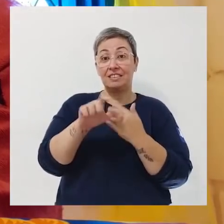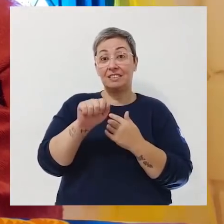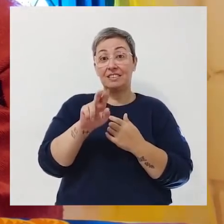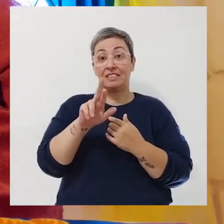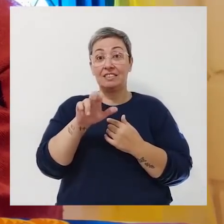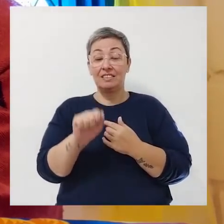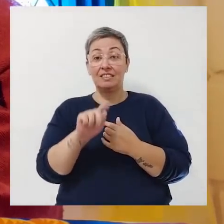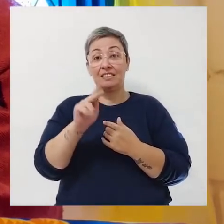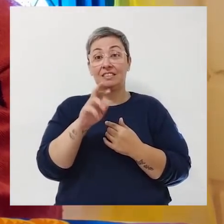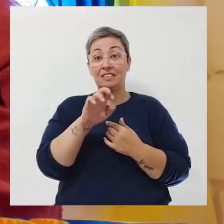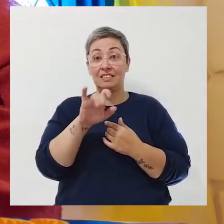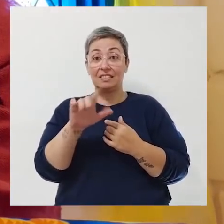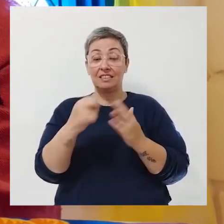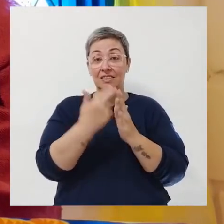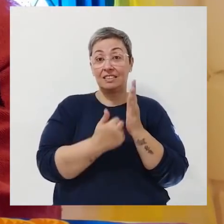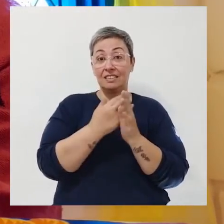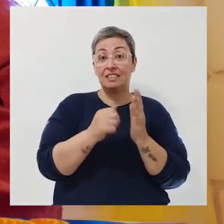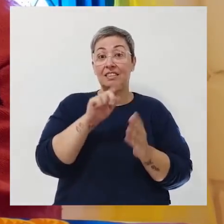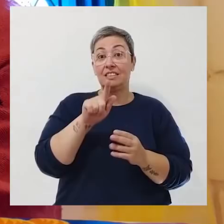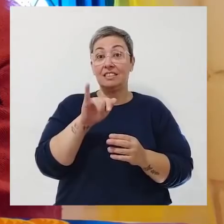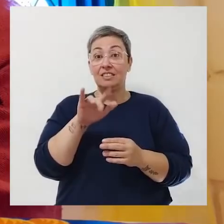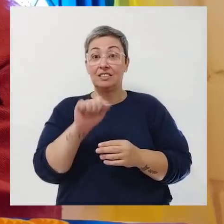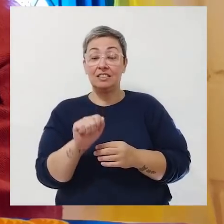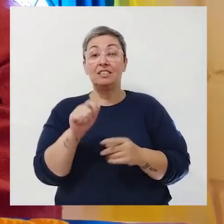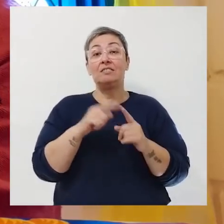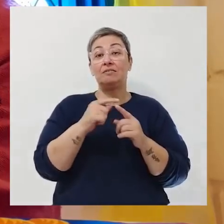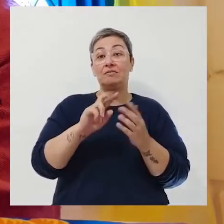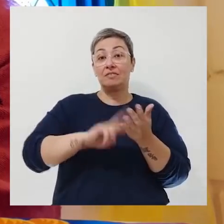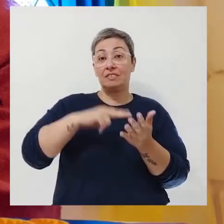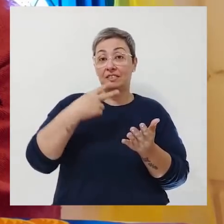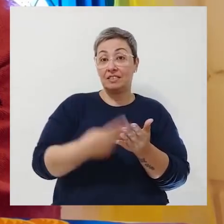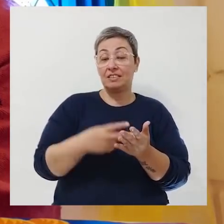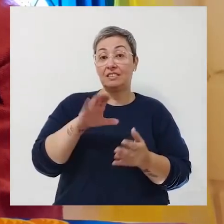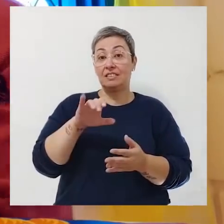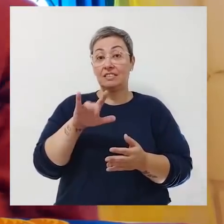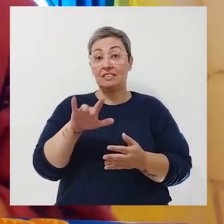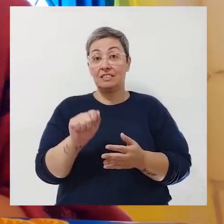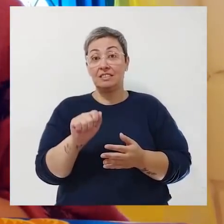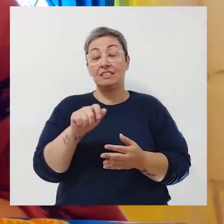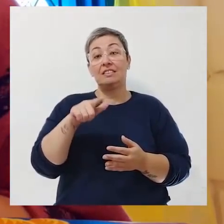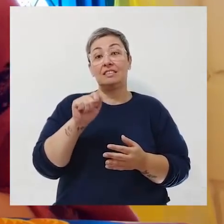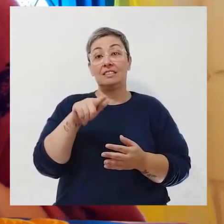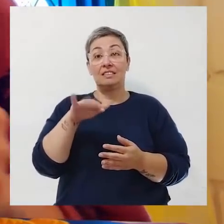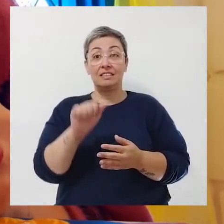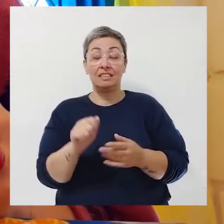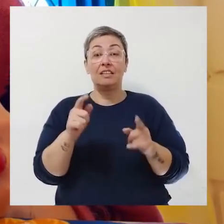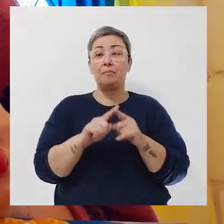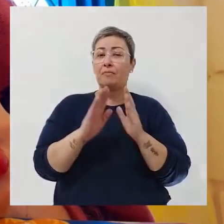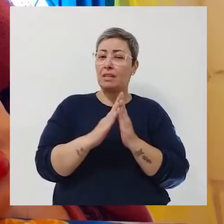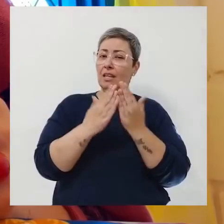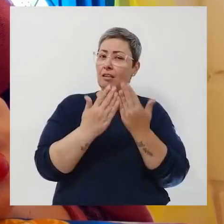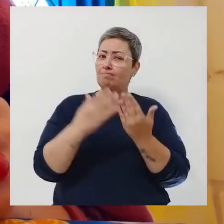por Laura Herrera, ilustrações de Julie Maquada, tradução de Cecília Guida. E